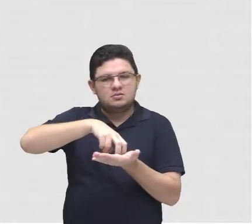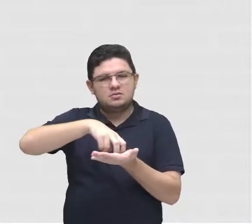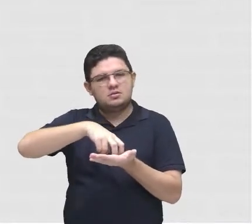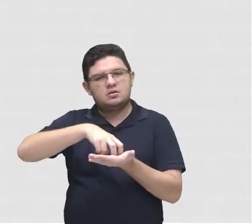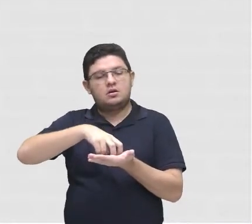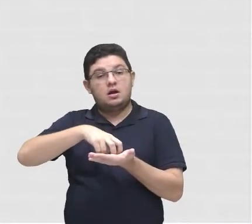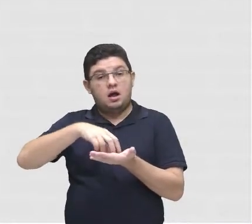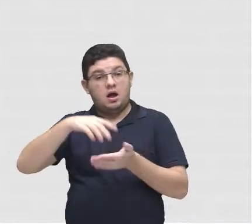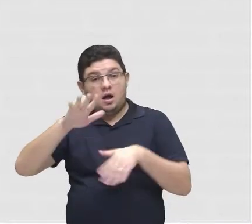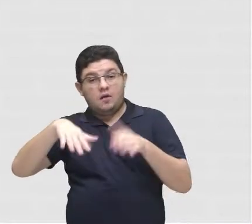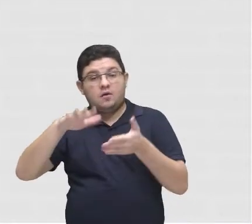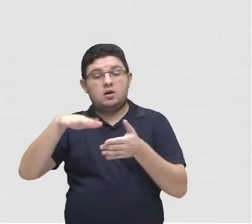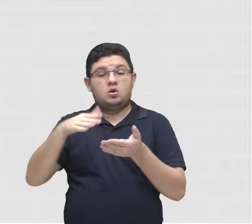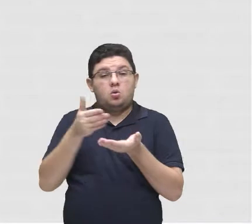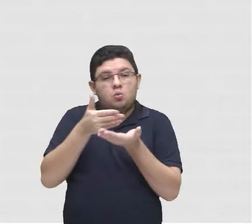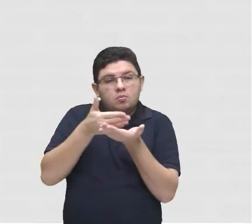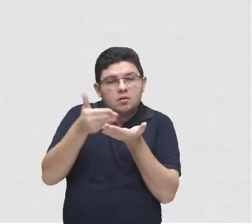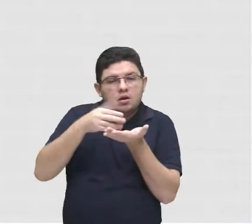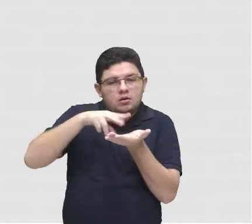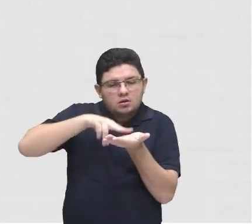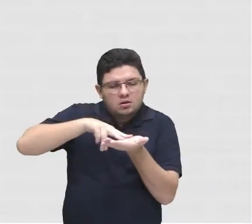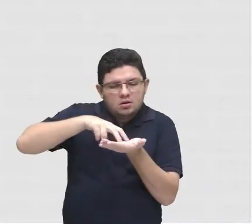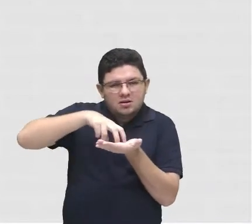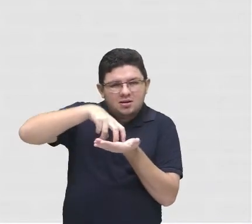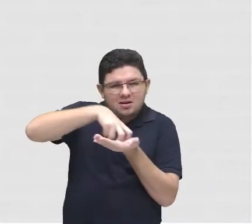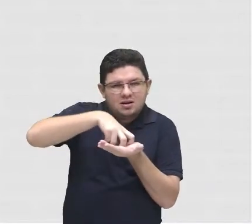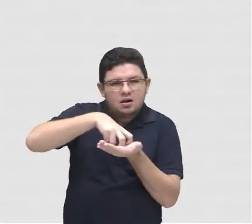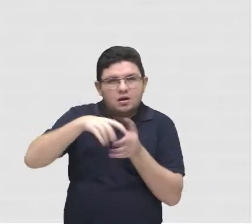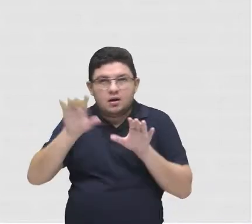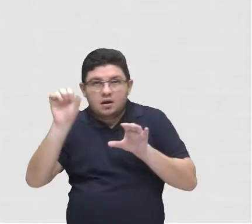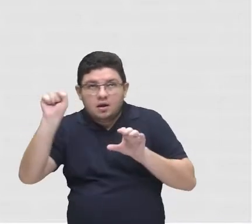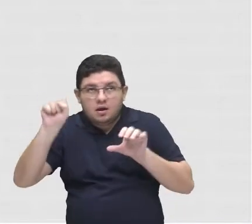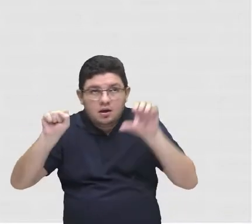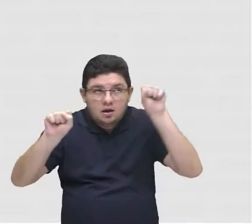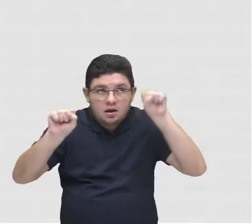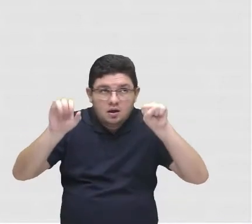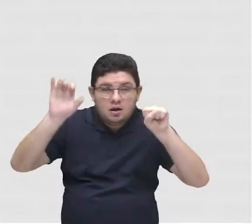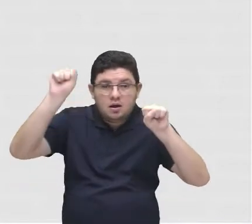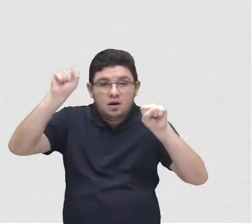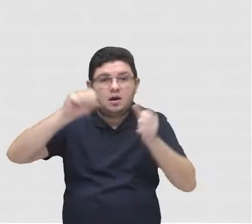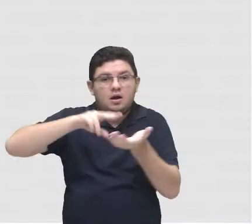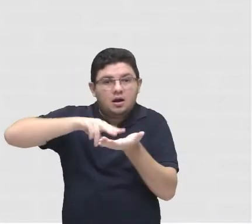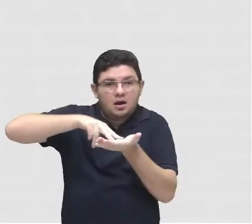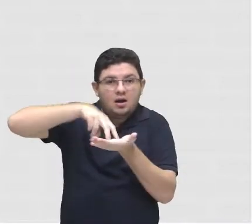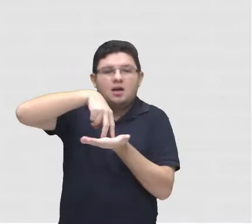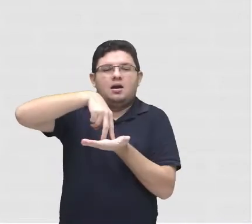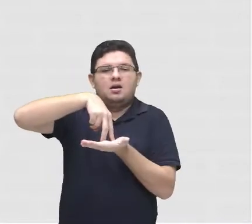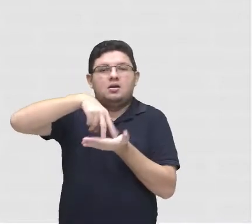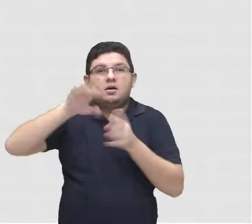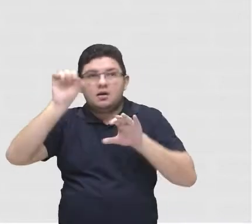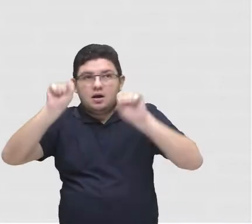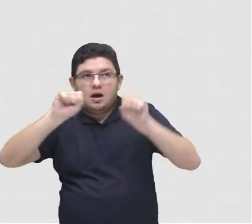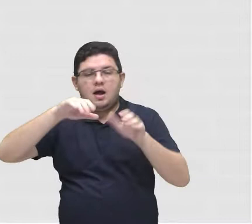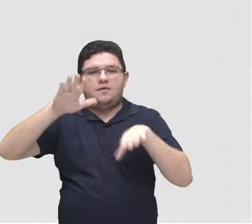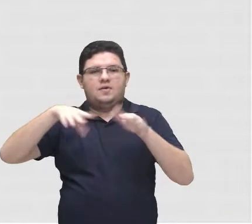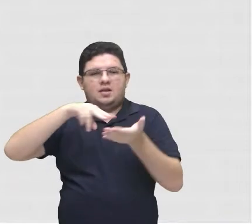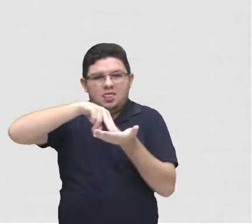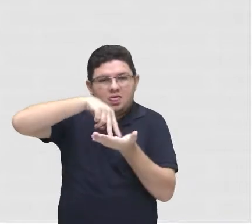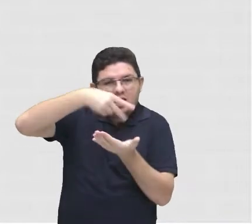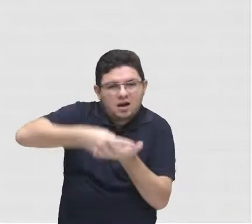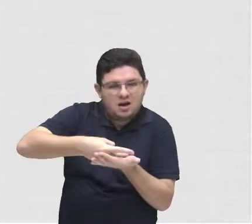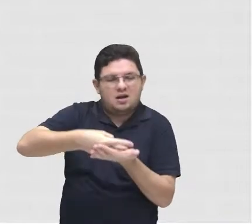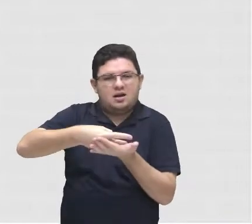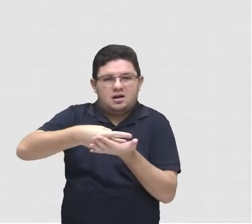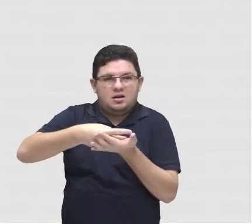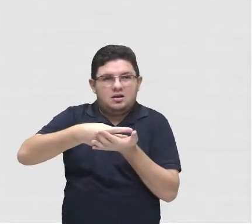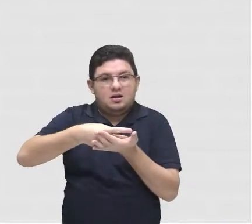em pé, ele se apoia no berço, ele se apoia para cá e para lá, mas ele cai, né, no colchão, ele levanta, tenta, até que ele